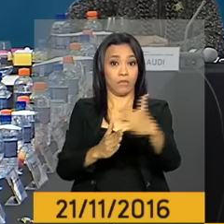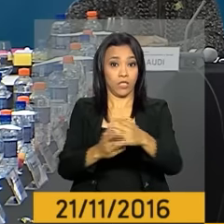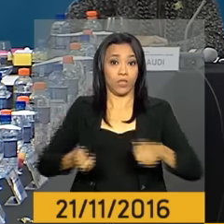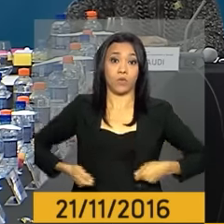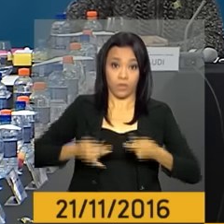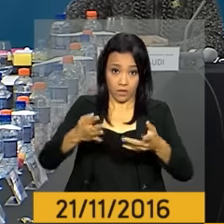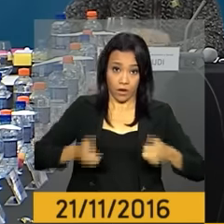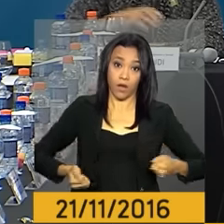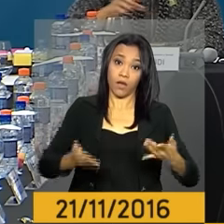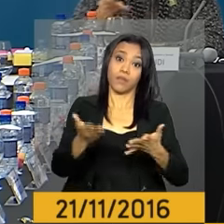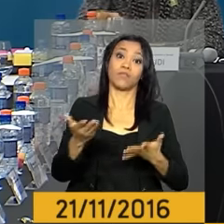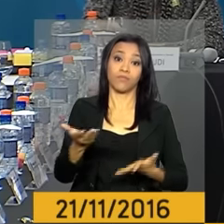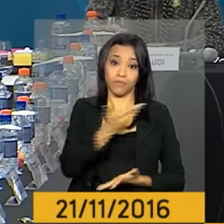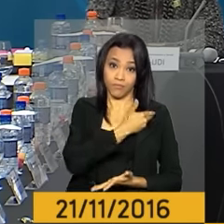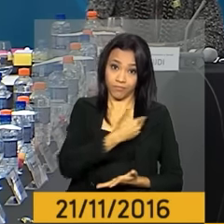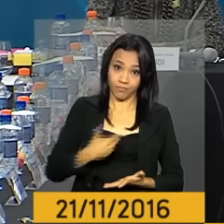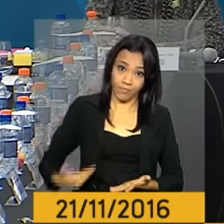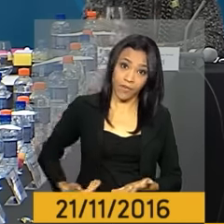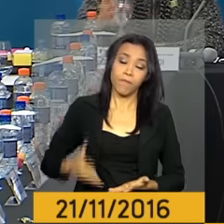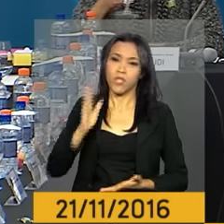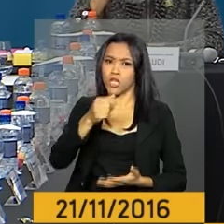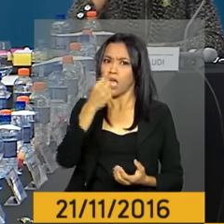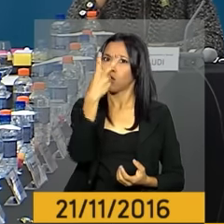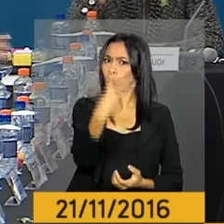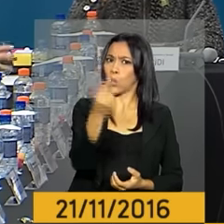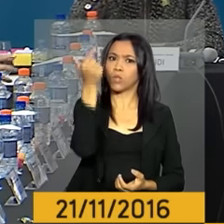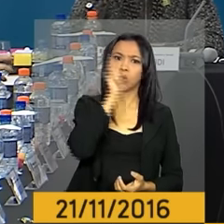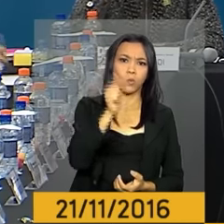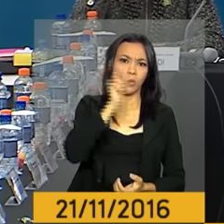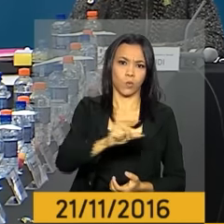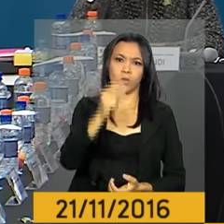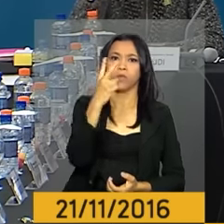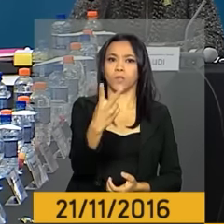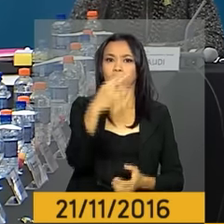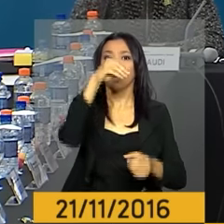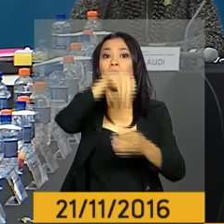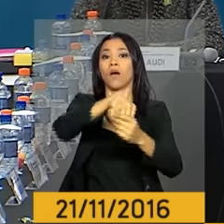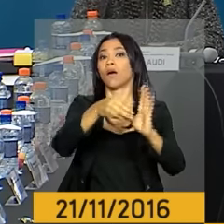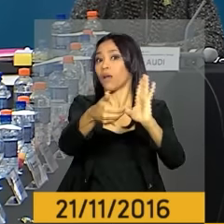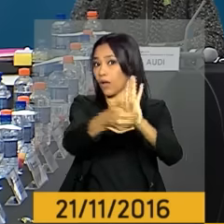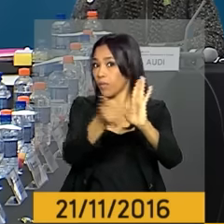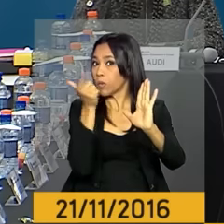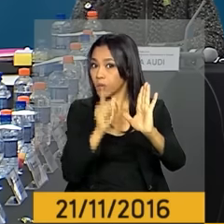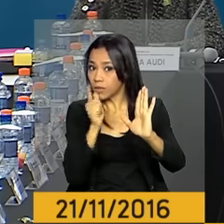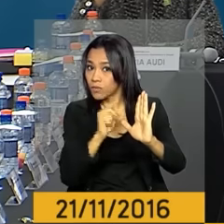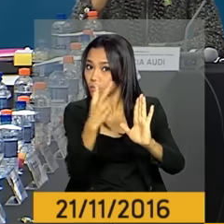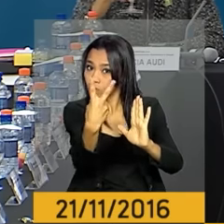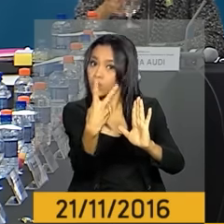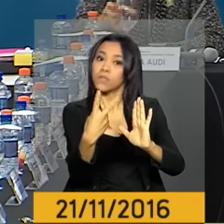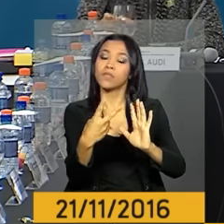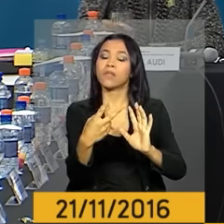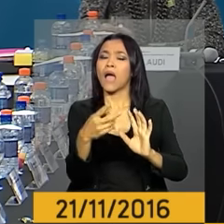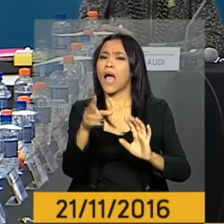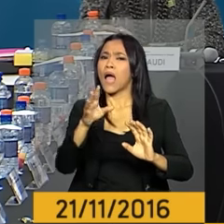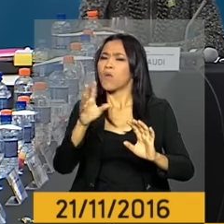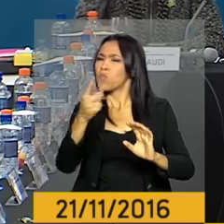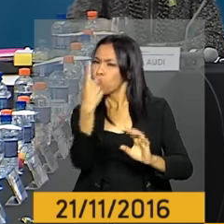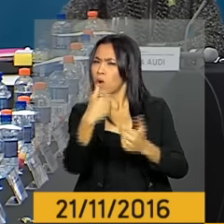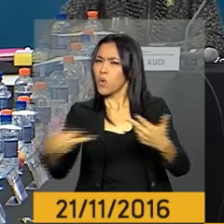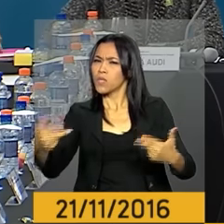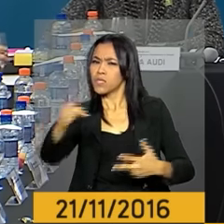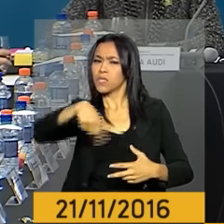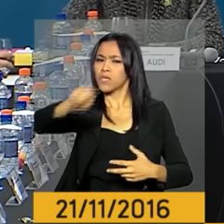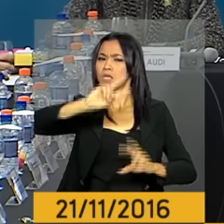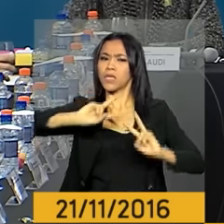duas expressivas vitórias na Câmara dos Deputados. O senhor sabe que é uma coisa que as pessoas às vezes não percebem, mas